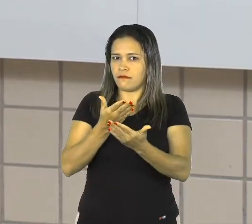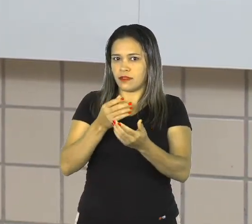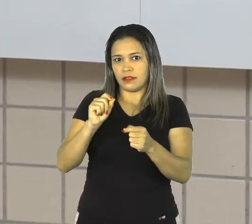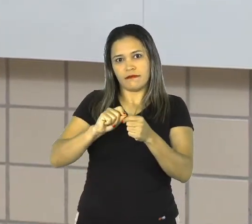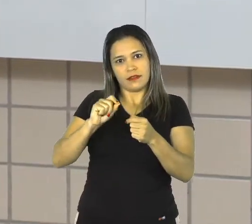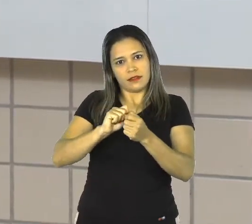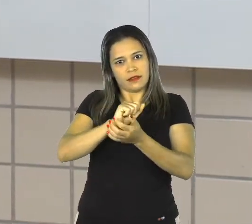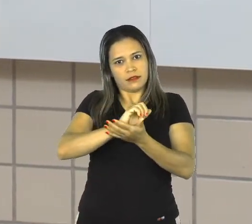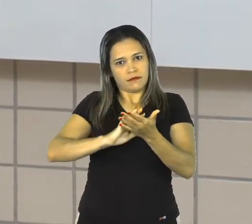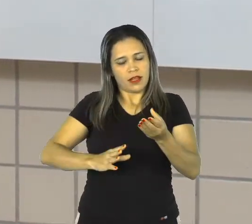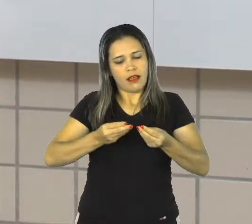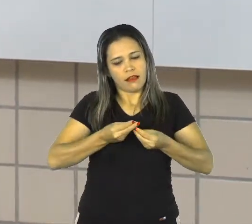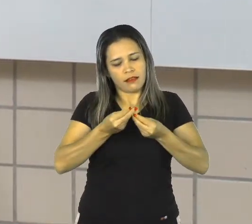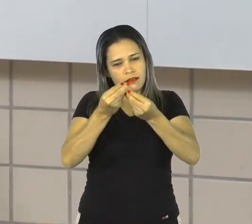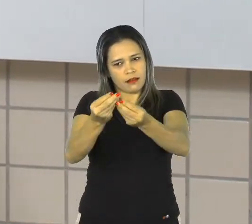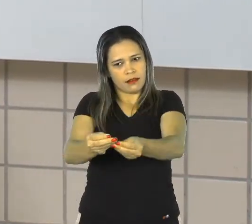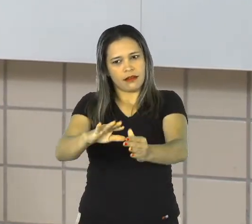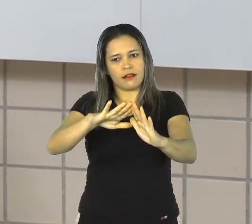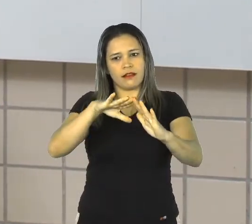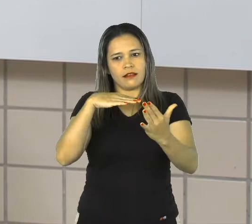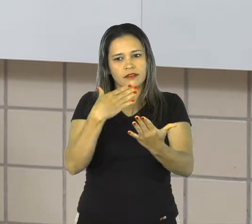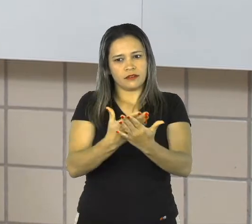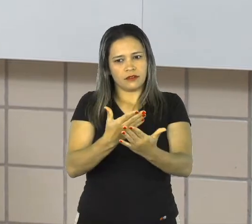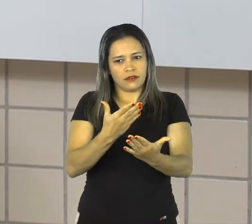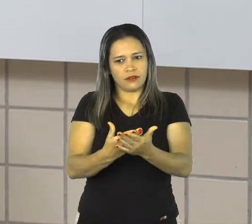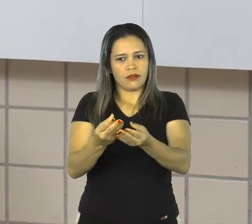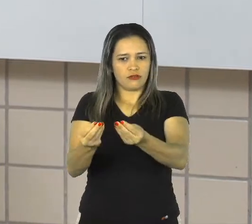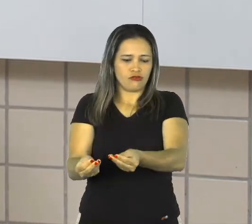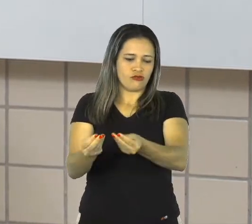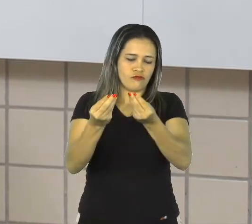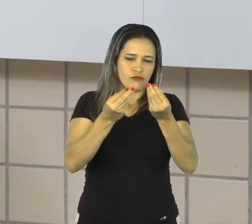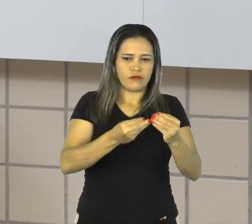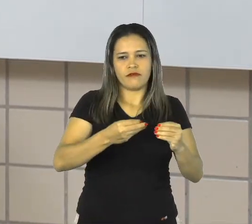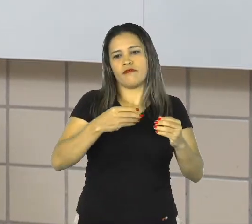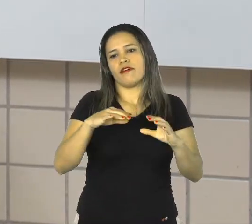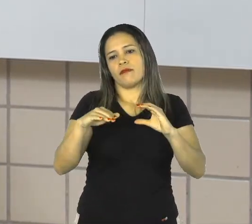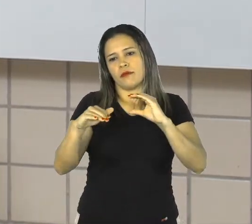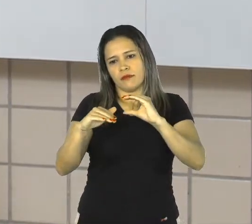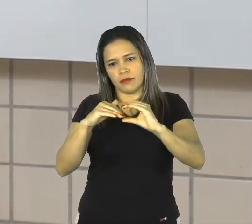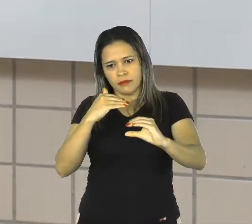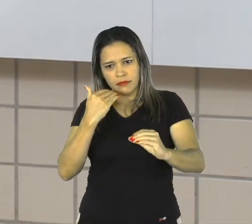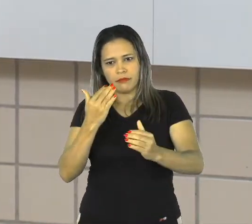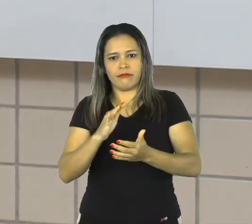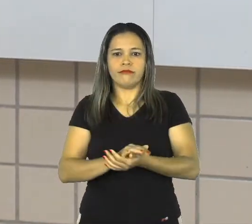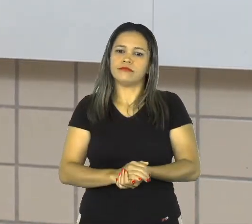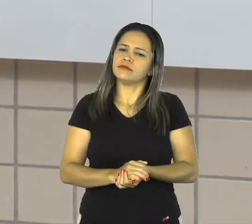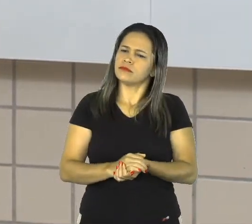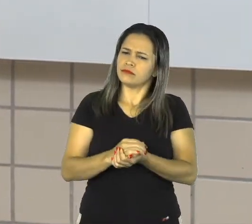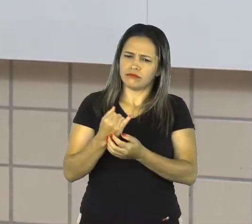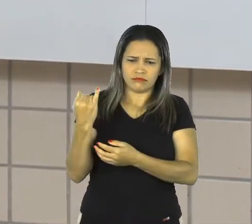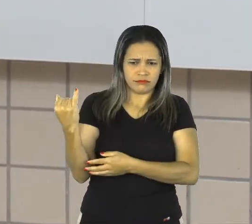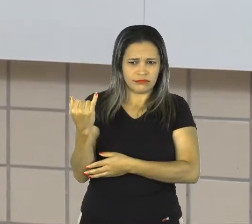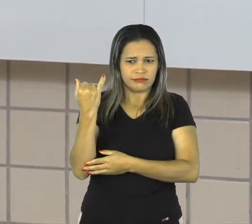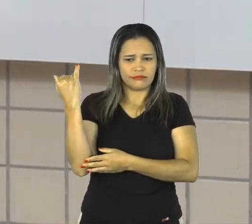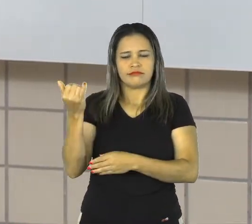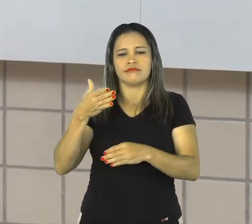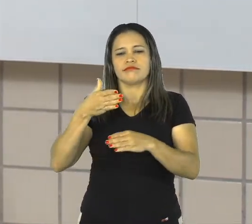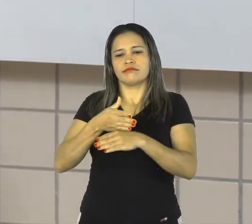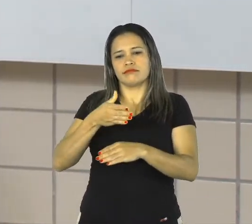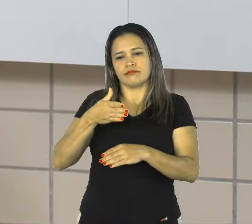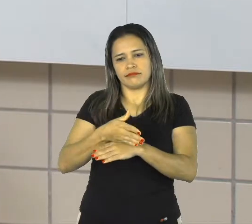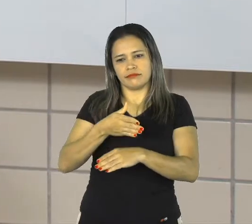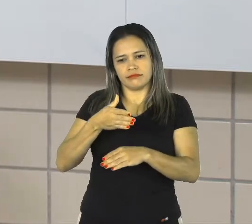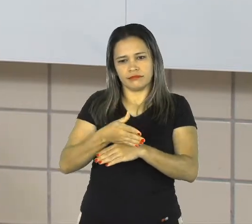nas escolas de vocês, devolvendo para a gente pelo site, tá? É muito importante a participação de